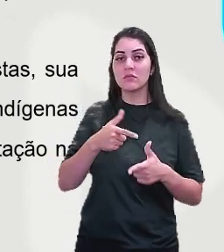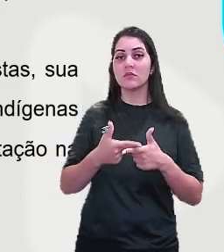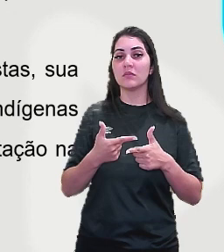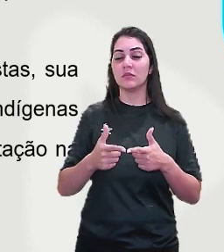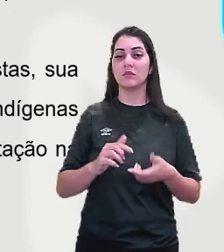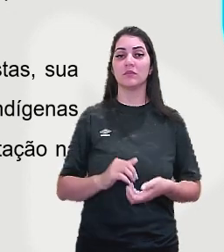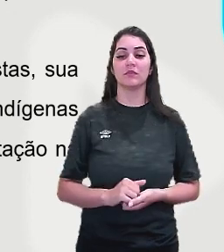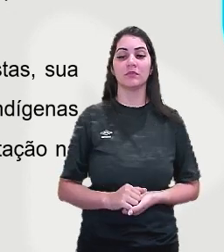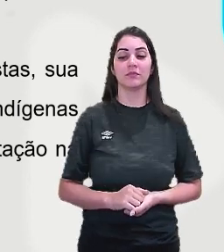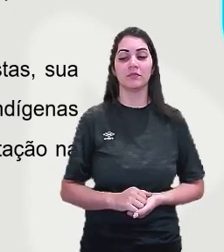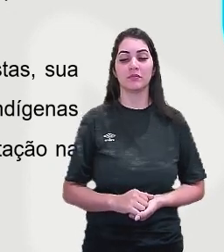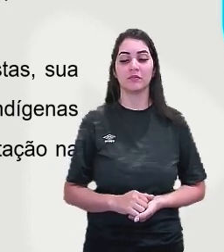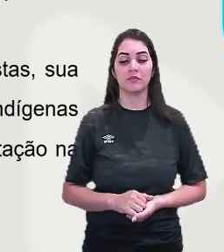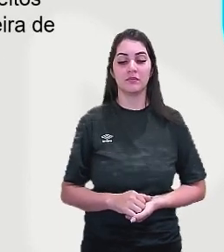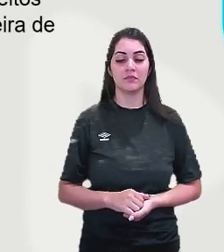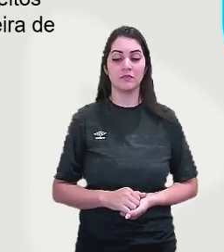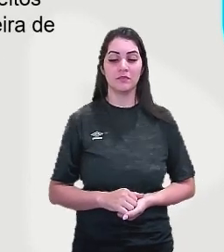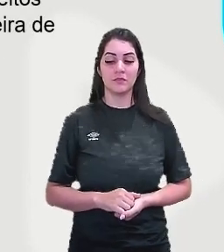conflitos.